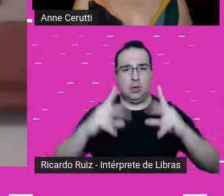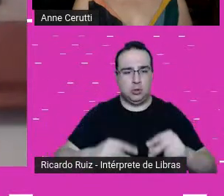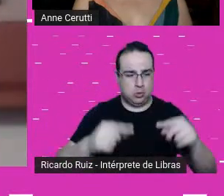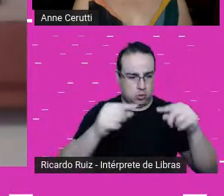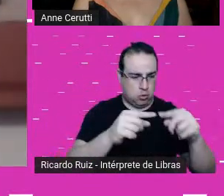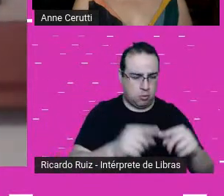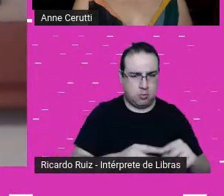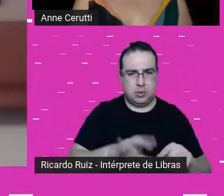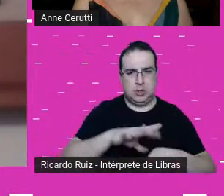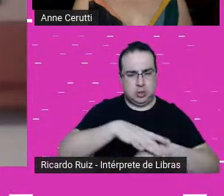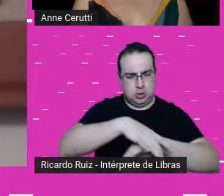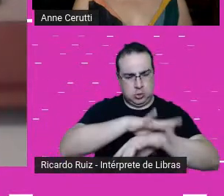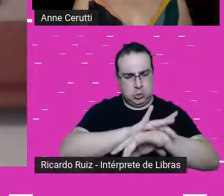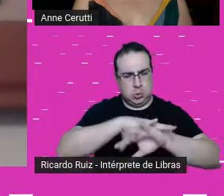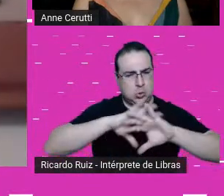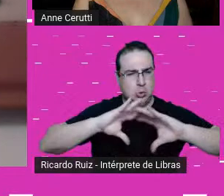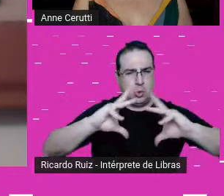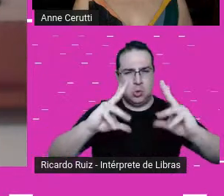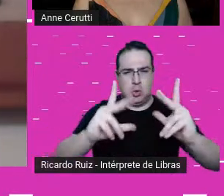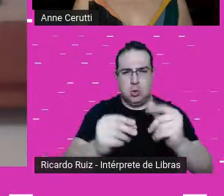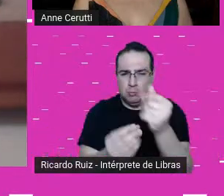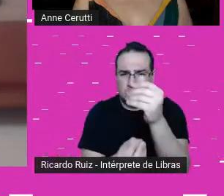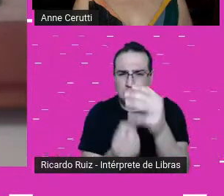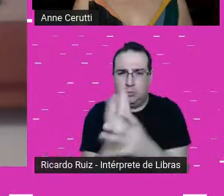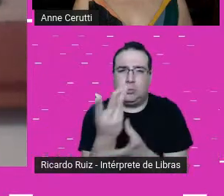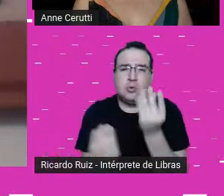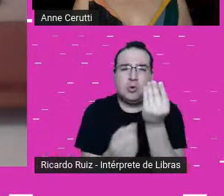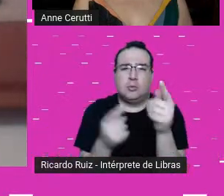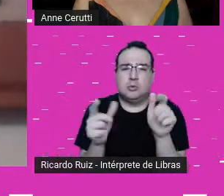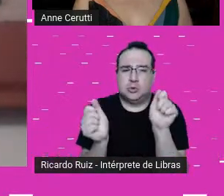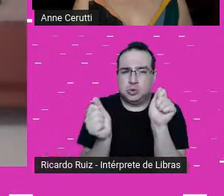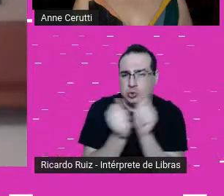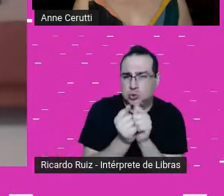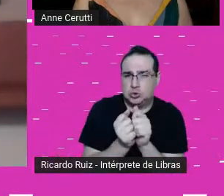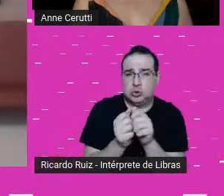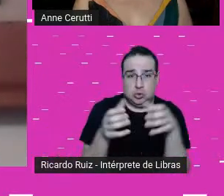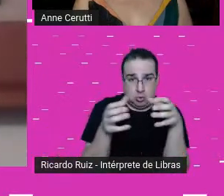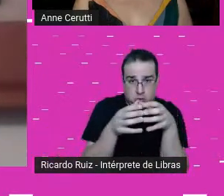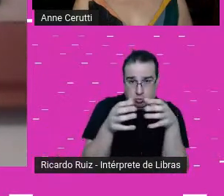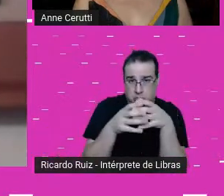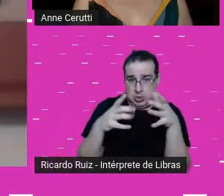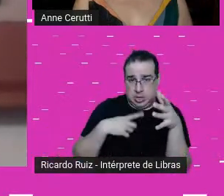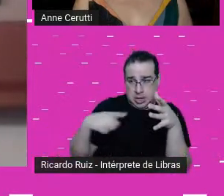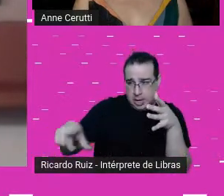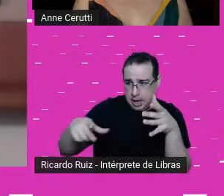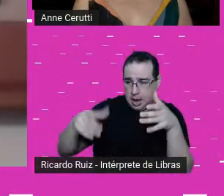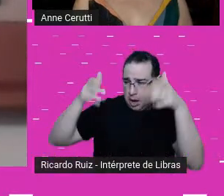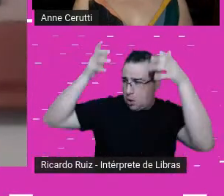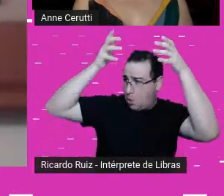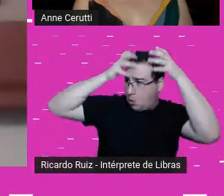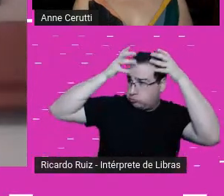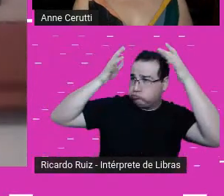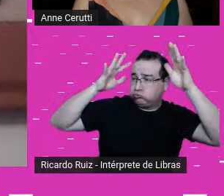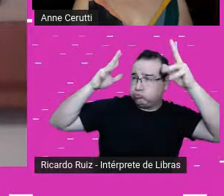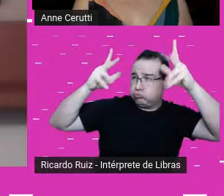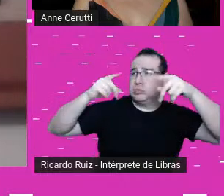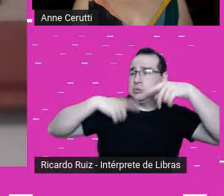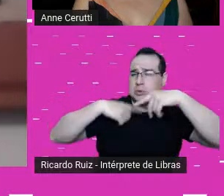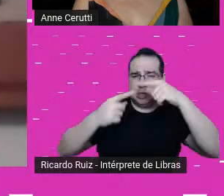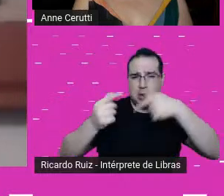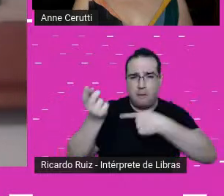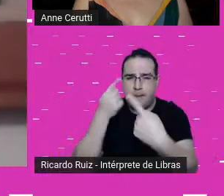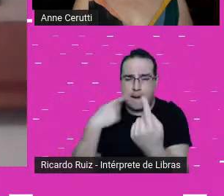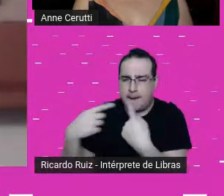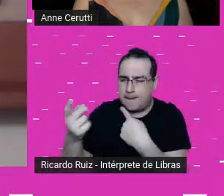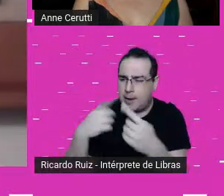são construídos. Como é que foi o trabalho com a equipe naquele momento e essa